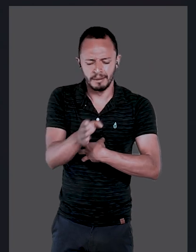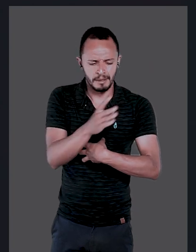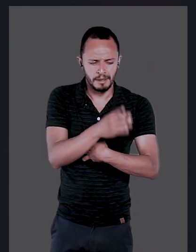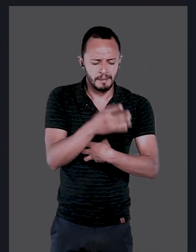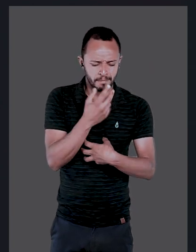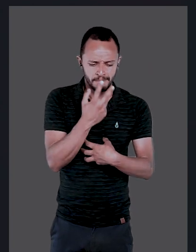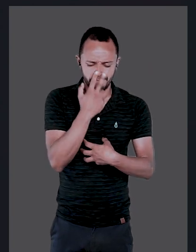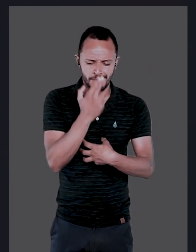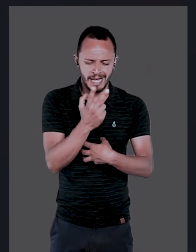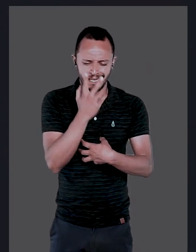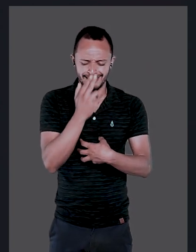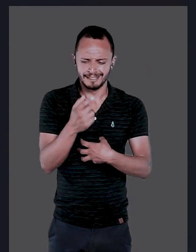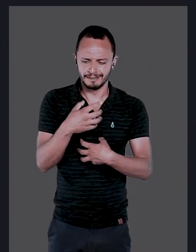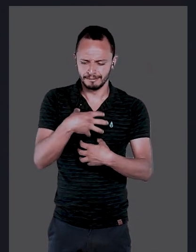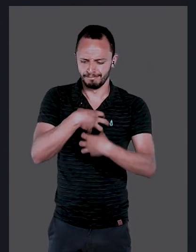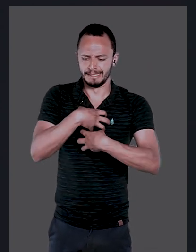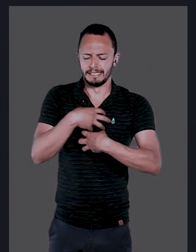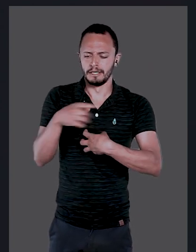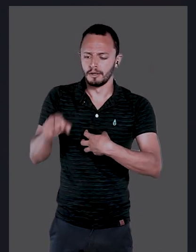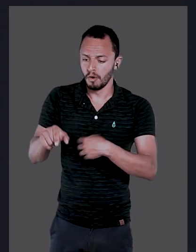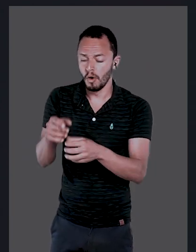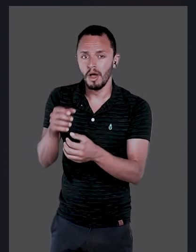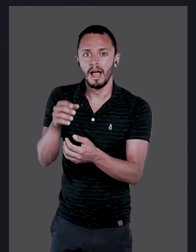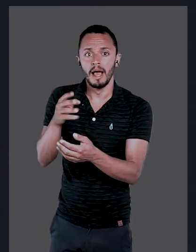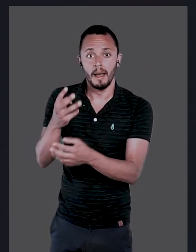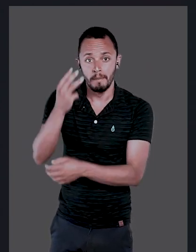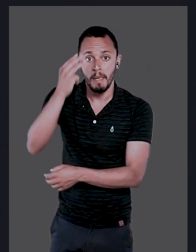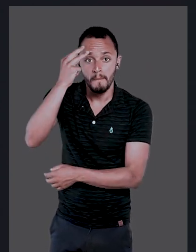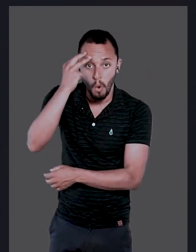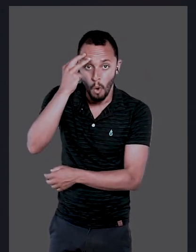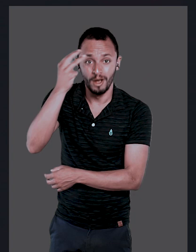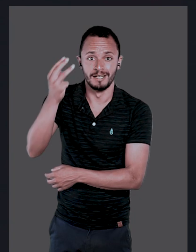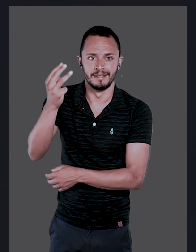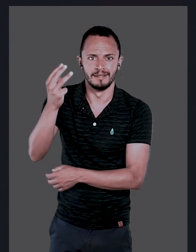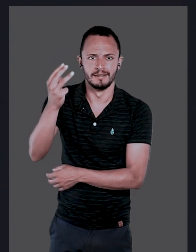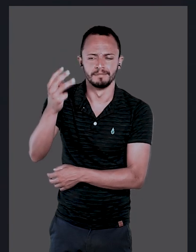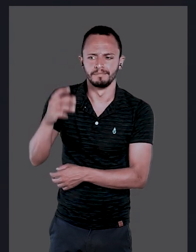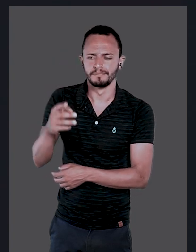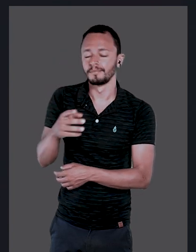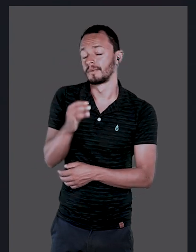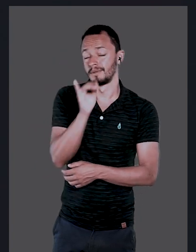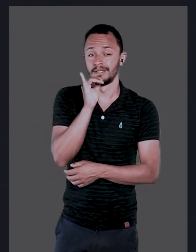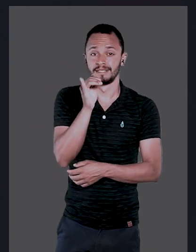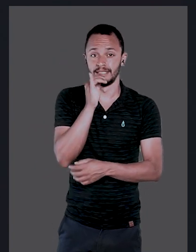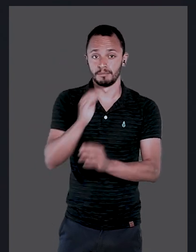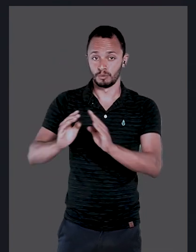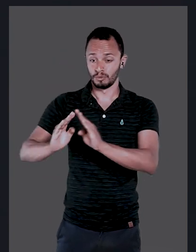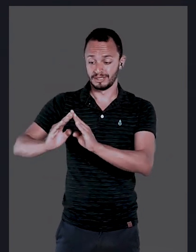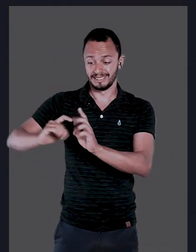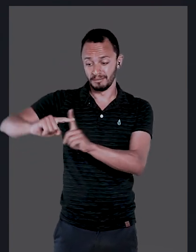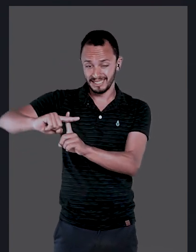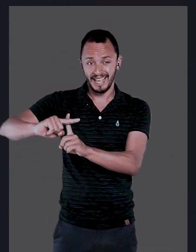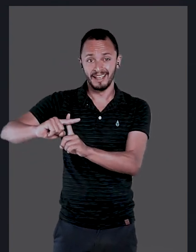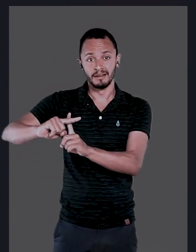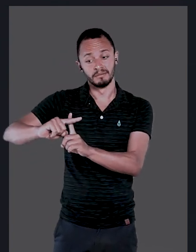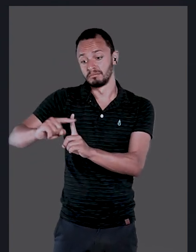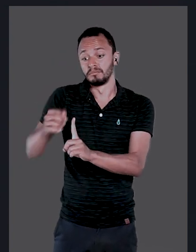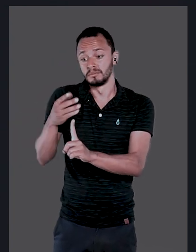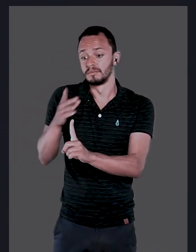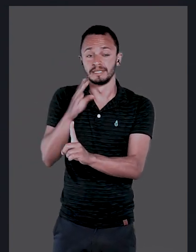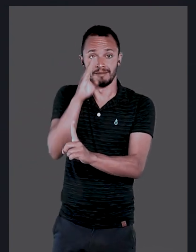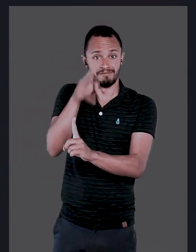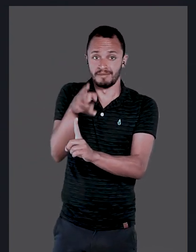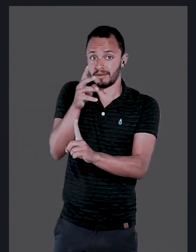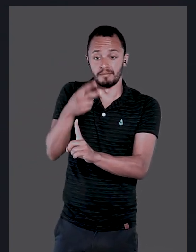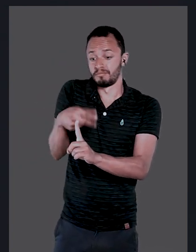que estou perto, não é? Dessa memória. Eu acho que é por isso que o cemitério existe, não